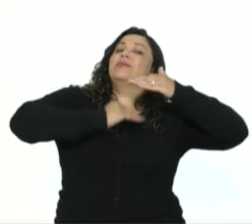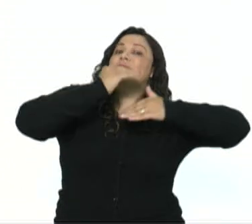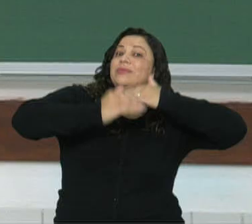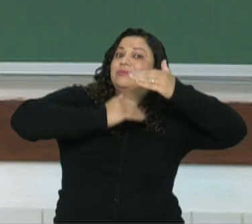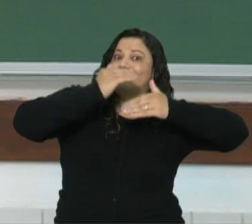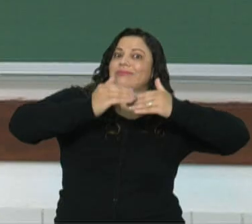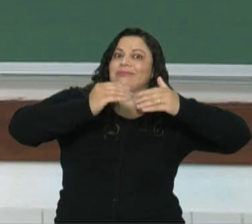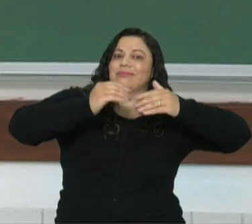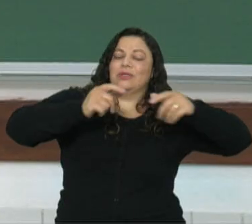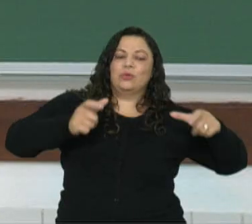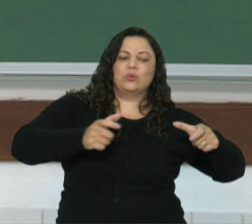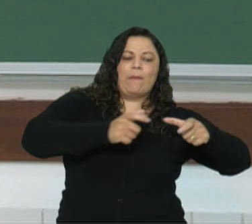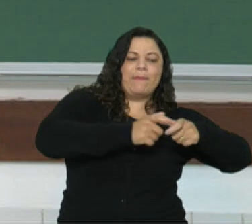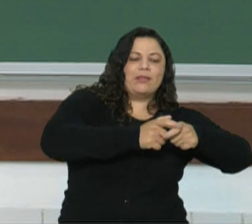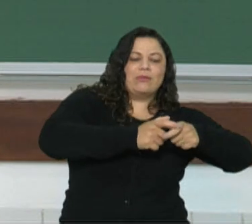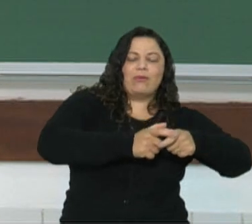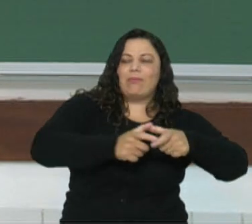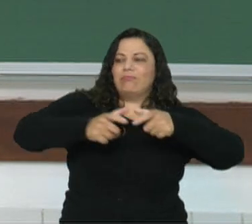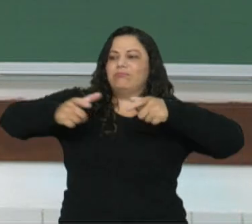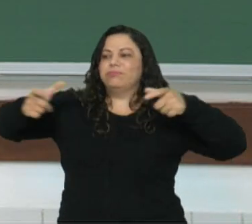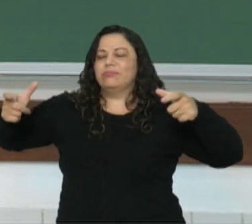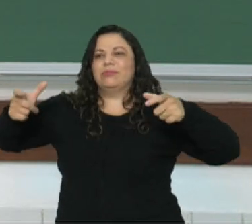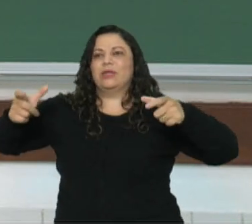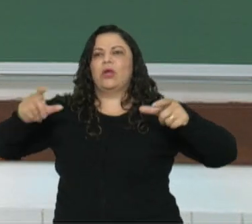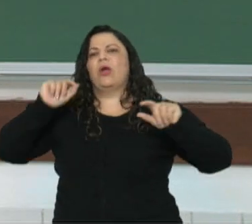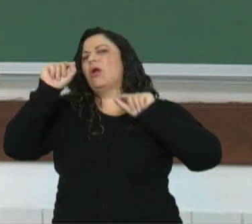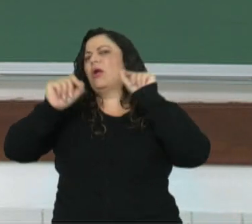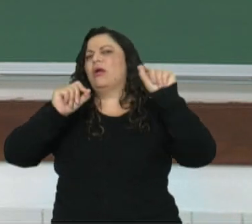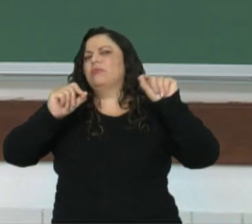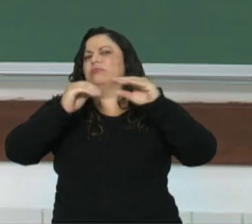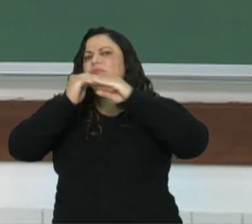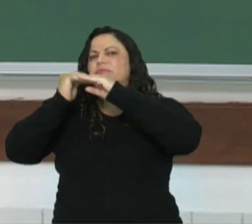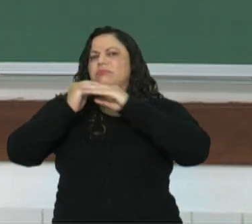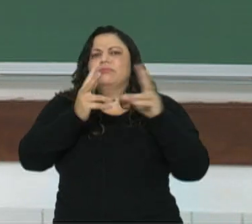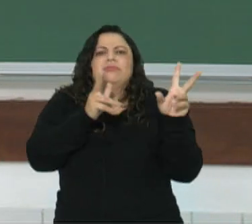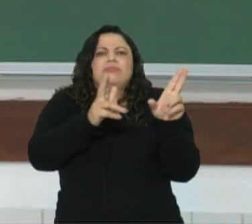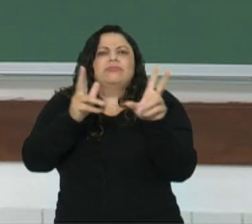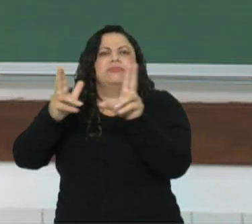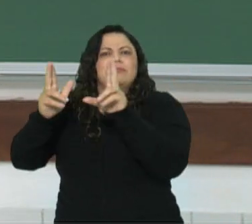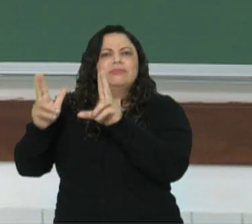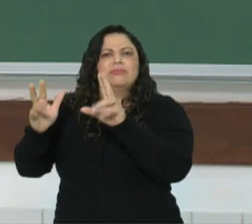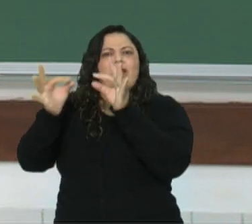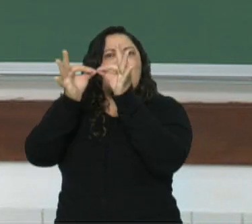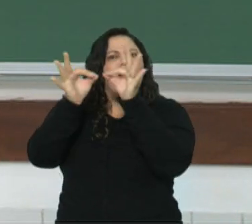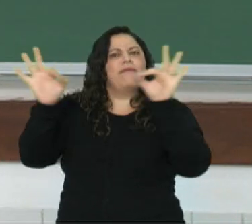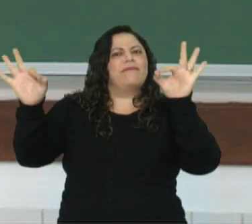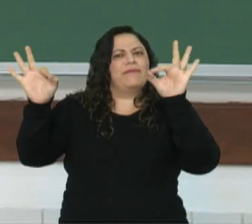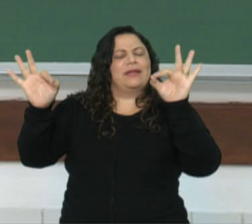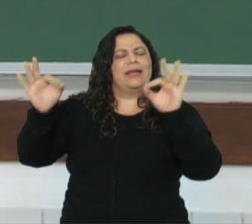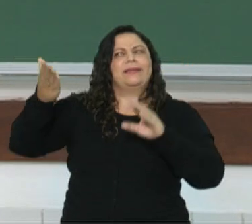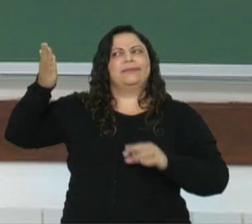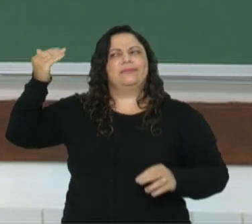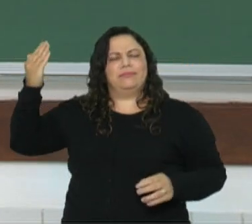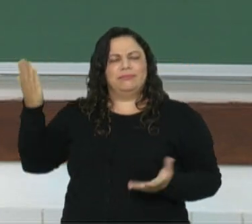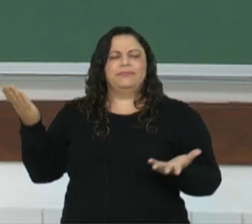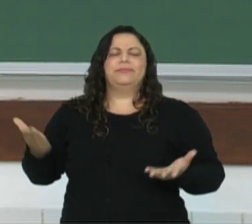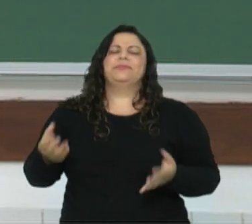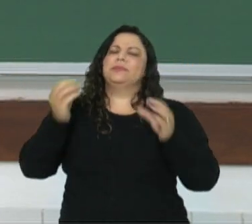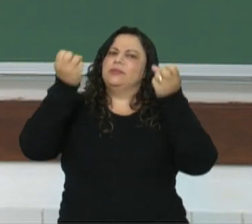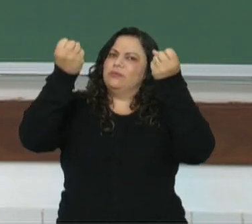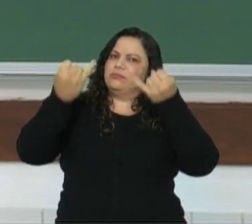que é isso? Fica semelhante à frase anterior. Se eu tenho capacidade para examinar